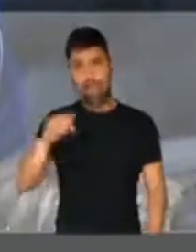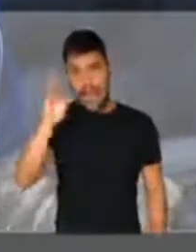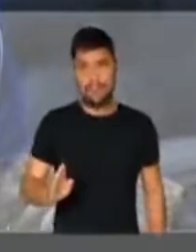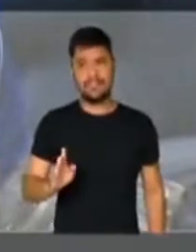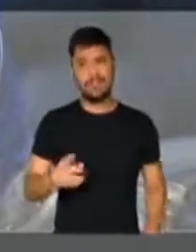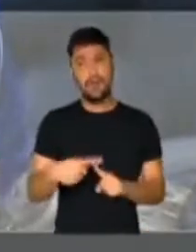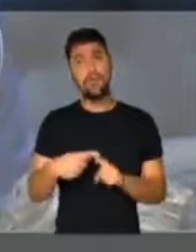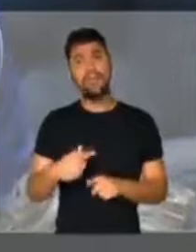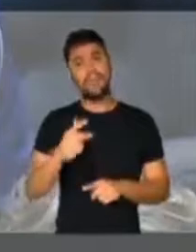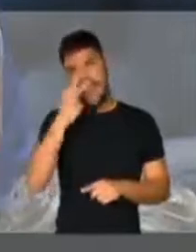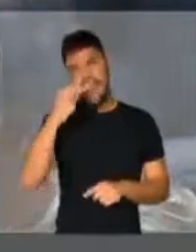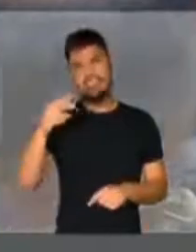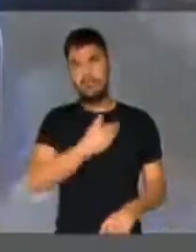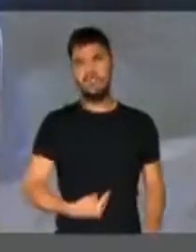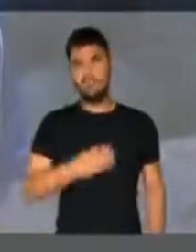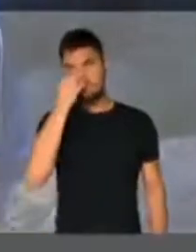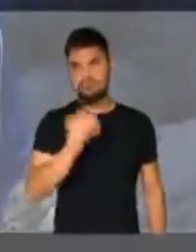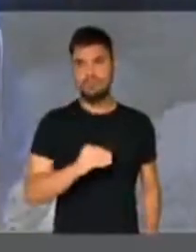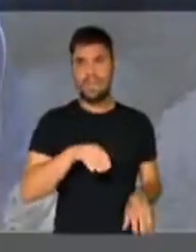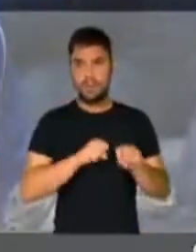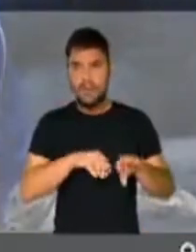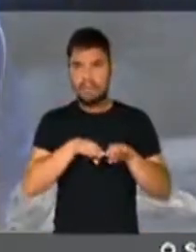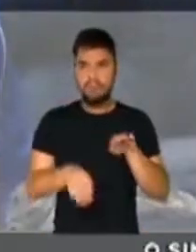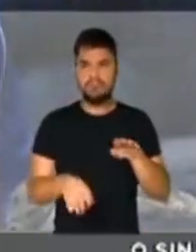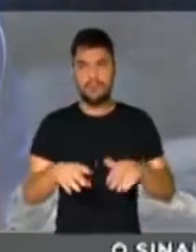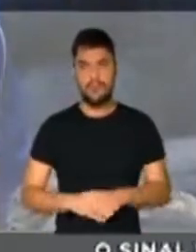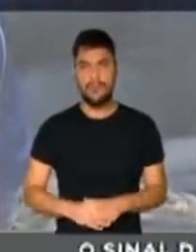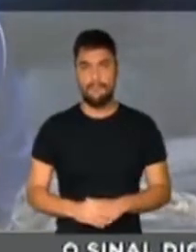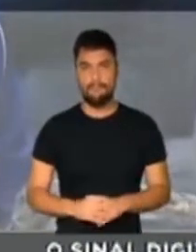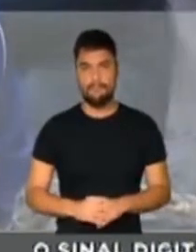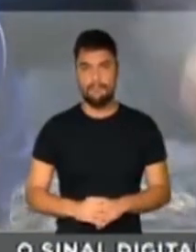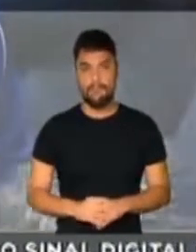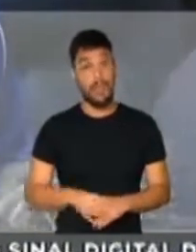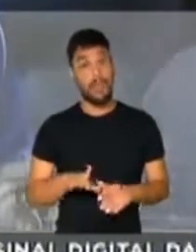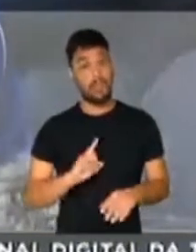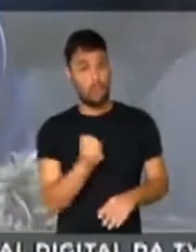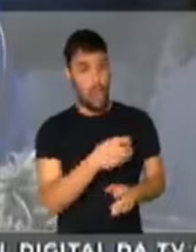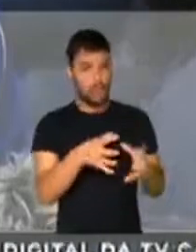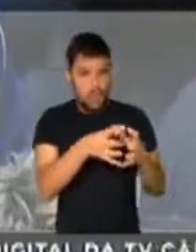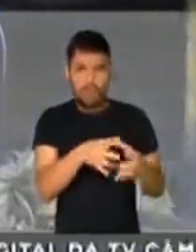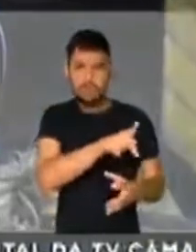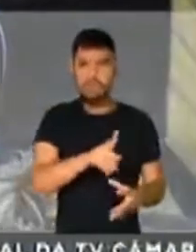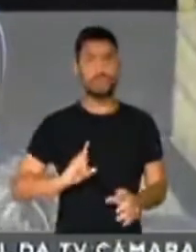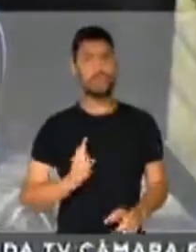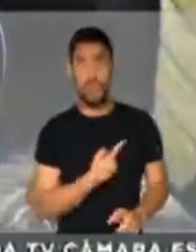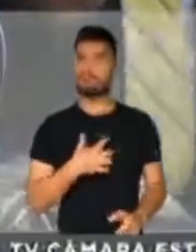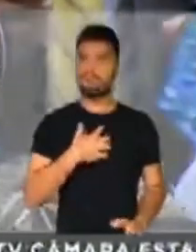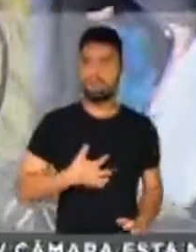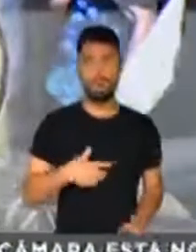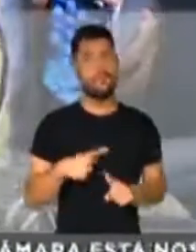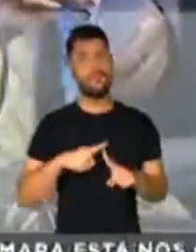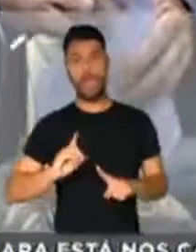a educação em primeiro lugar. Há uma revolta geral no magistério. E nós estamos aqui,